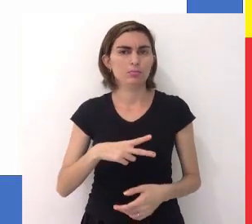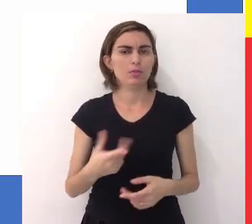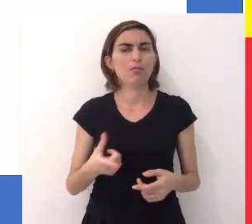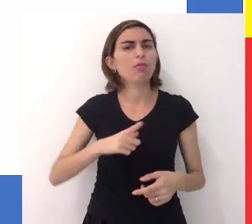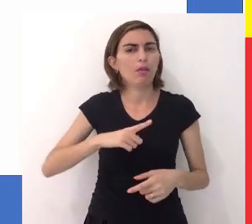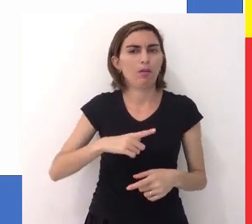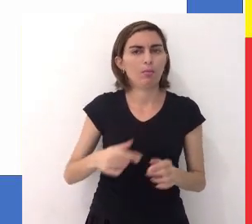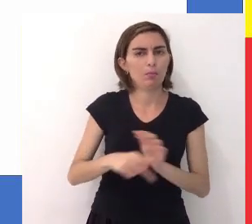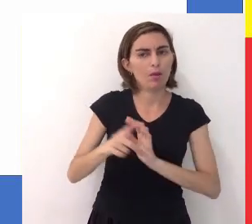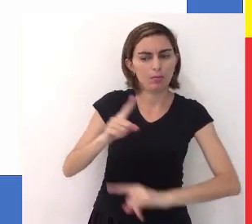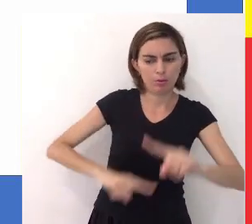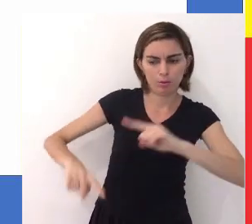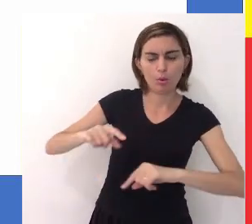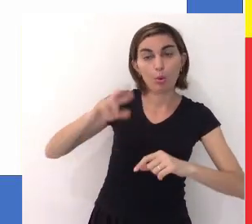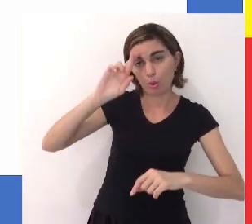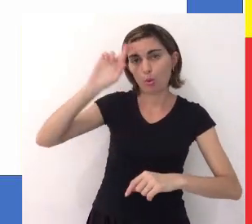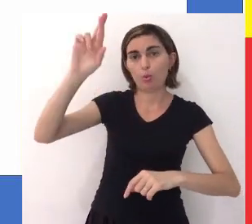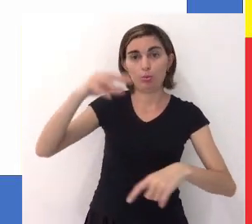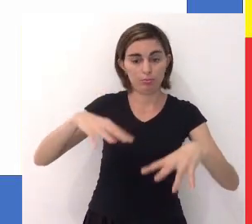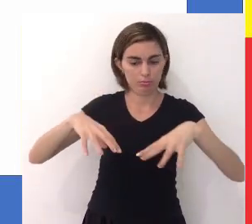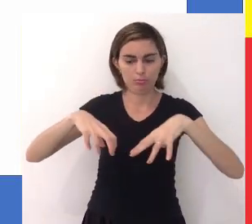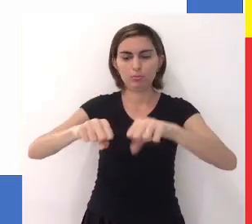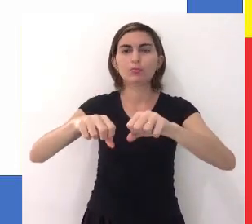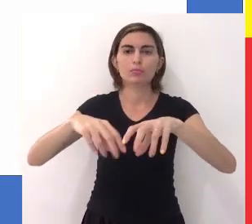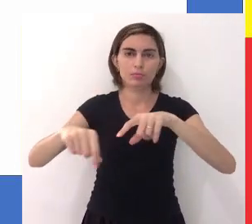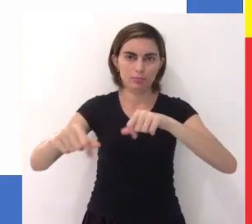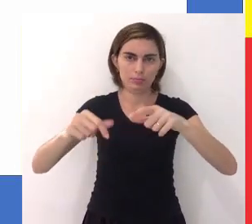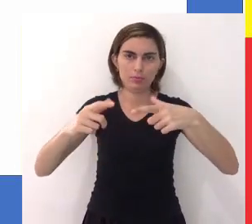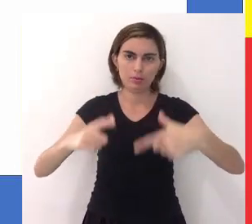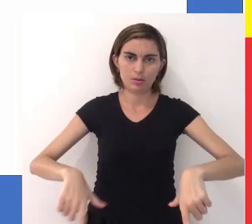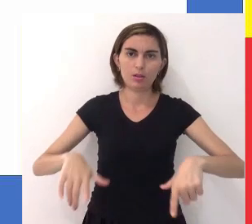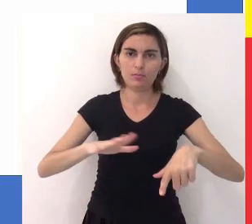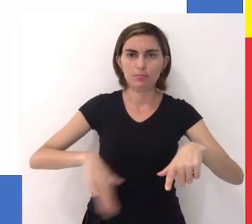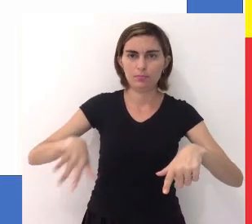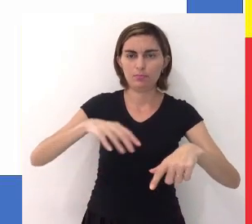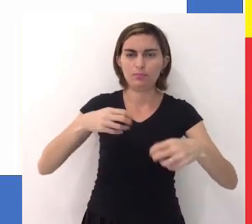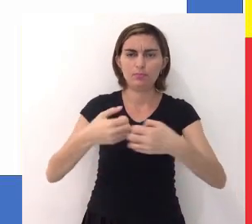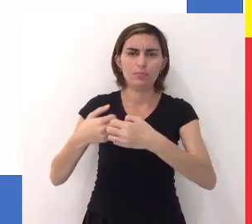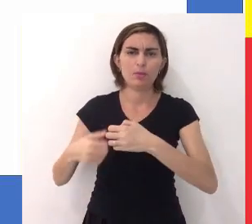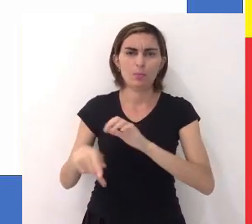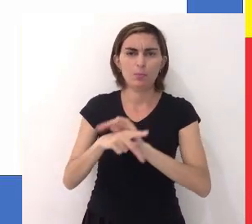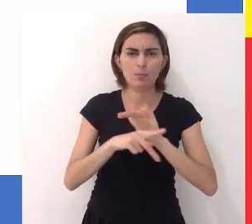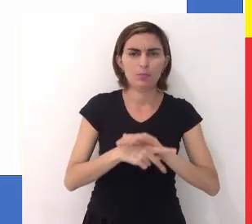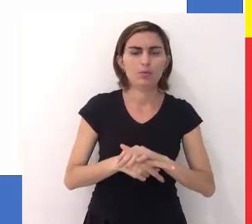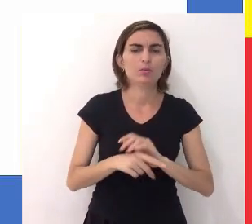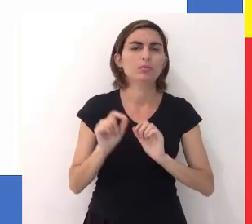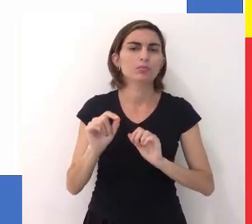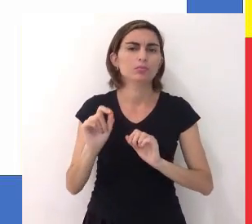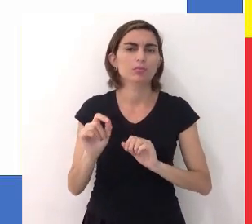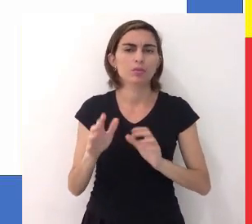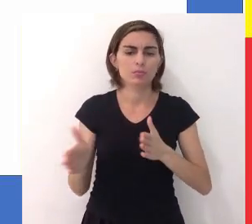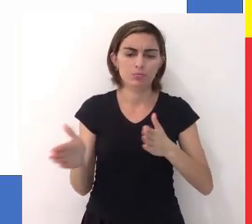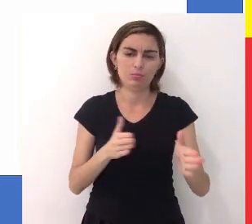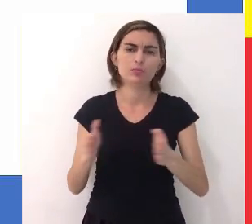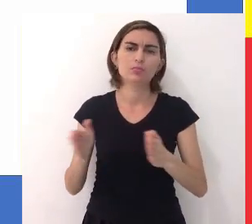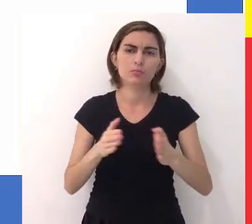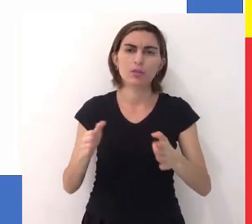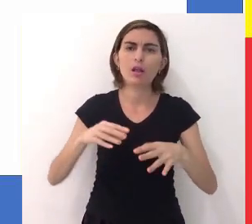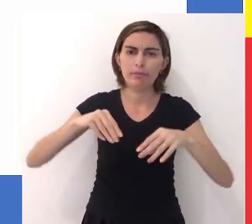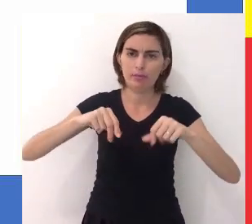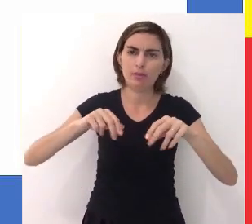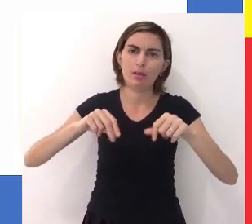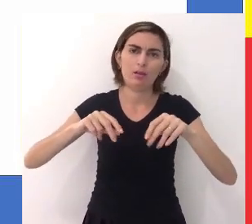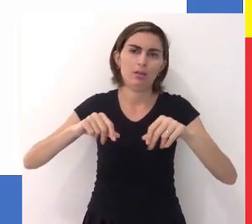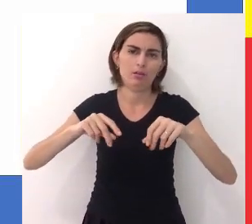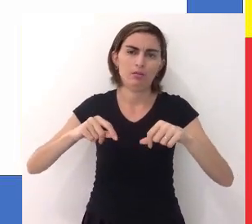né? Tem que ser dono da terra, por exemplo. O ambiente mais próximo de propriedade que a gente vai ver nesse período vai ser a